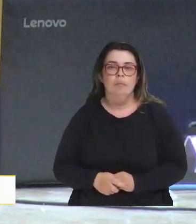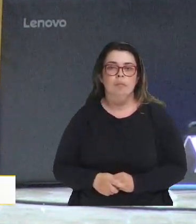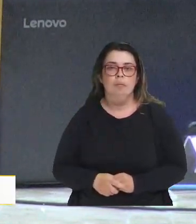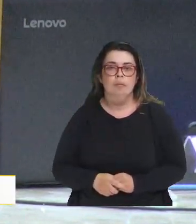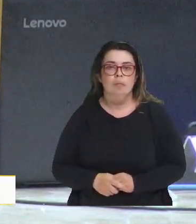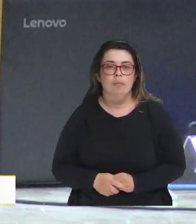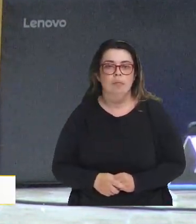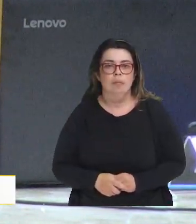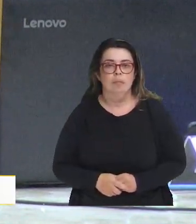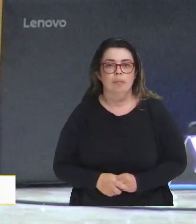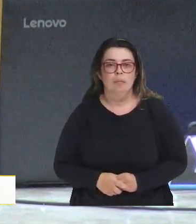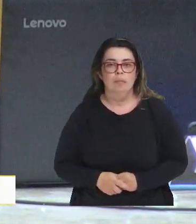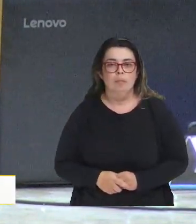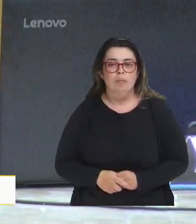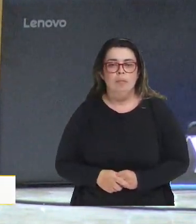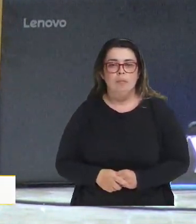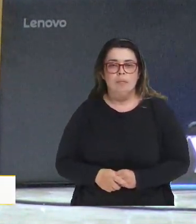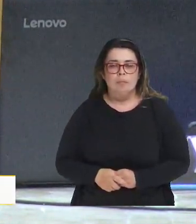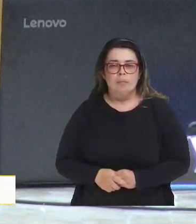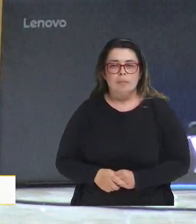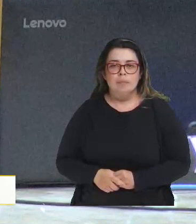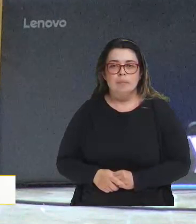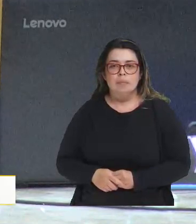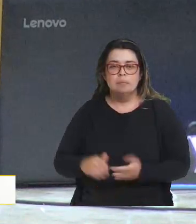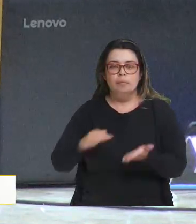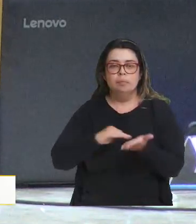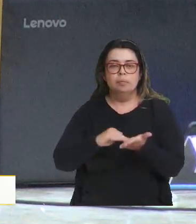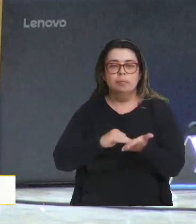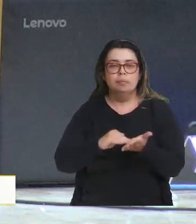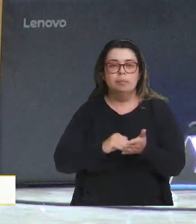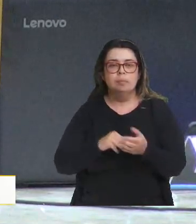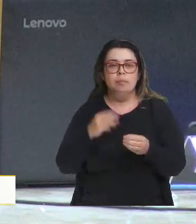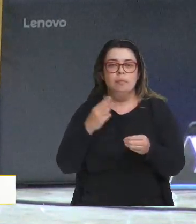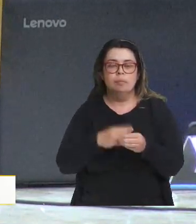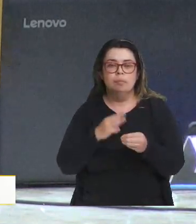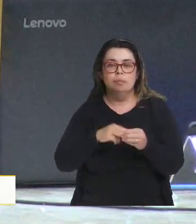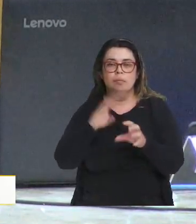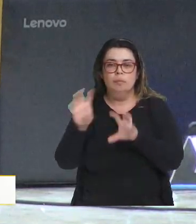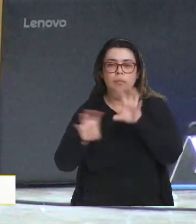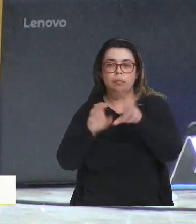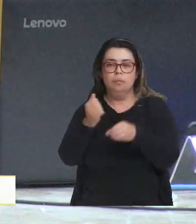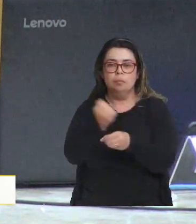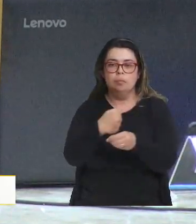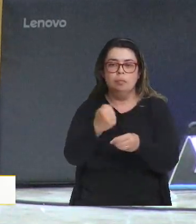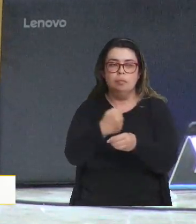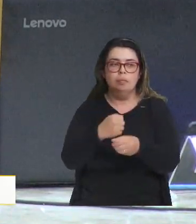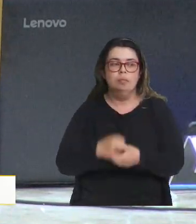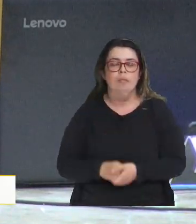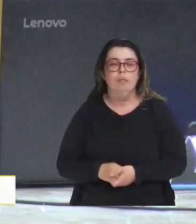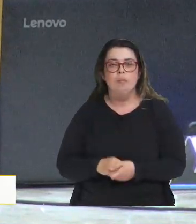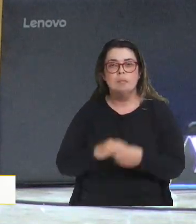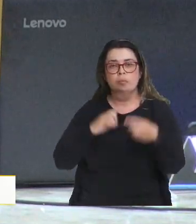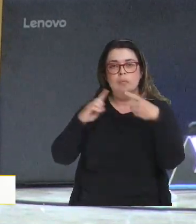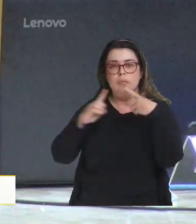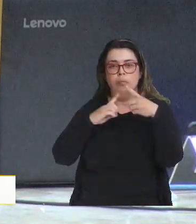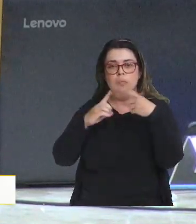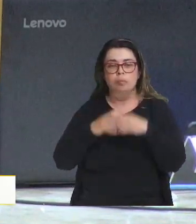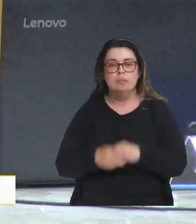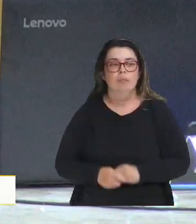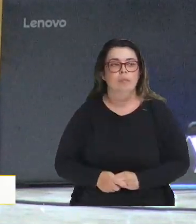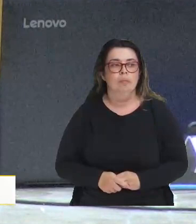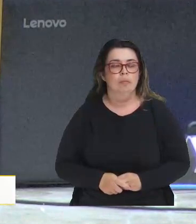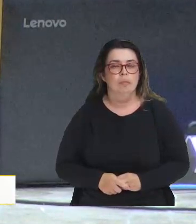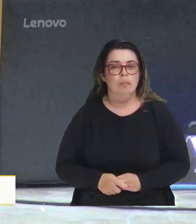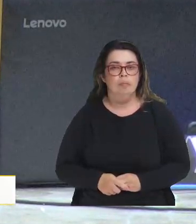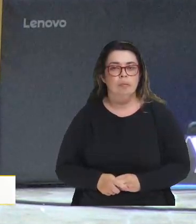R$ 939.870,96, junto à unidade orçamentária da Secretaria Municipal de Planejamento, Obras e Serviços. Em discussão, concedo a